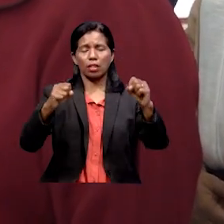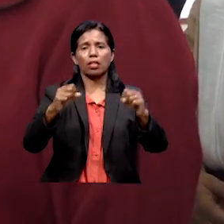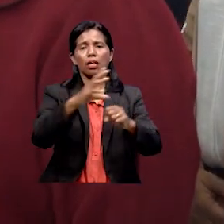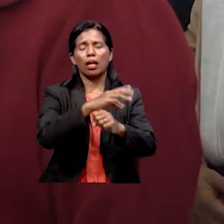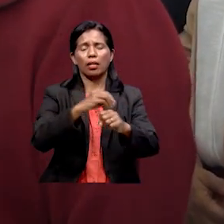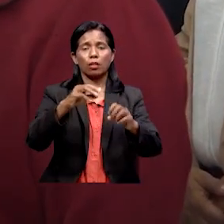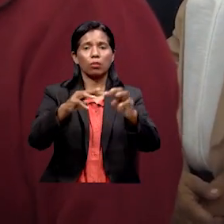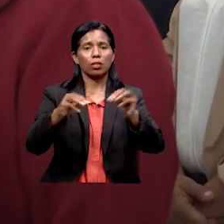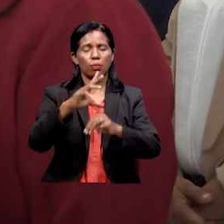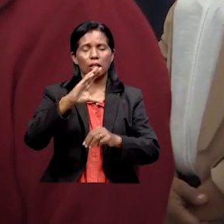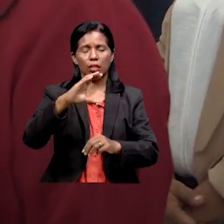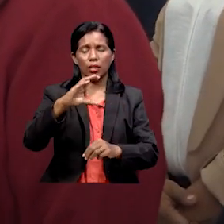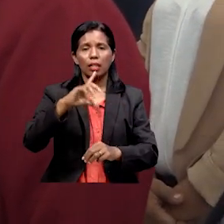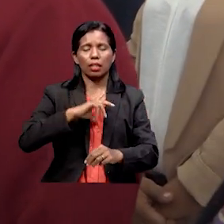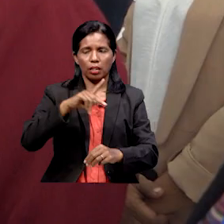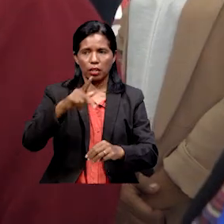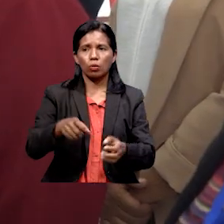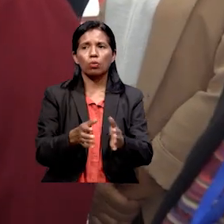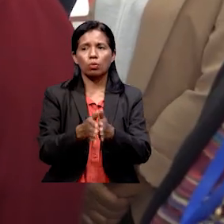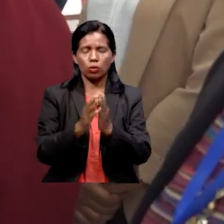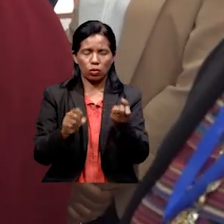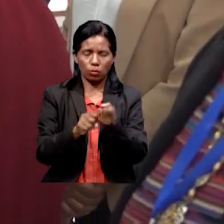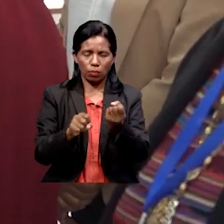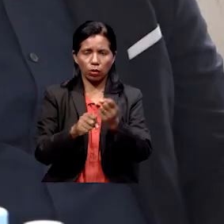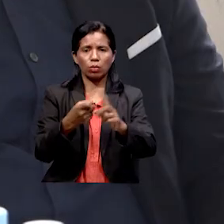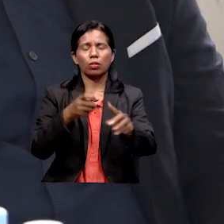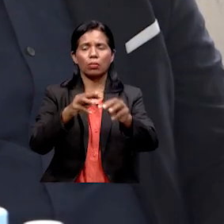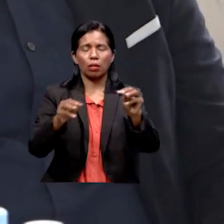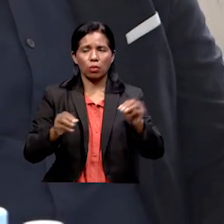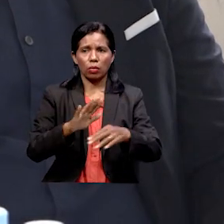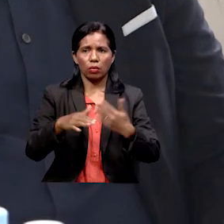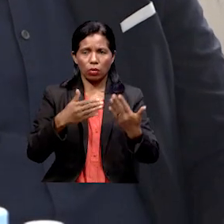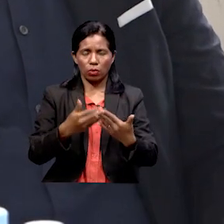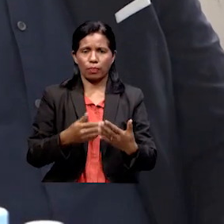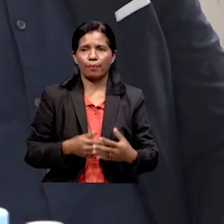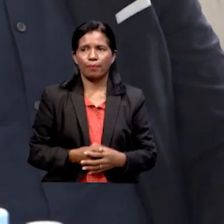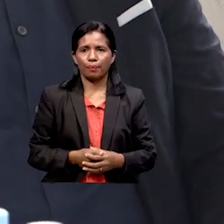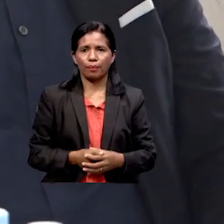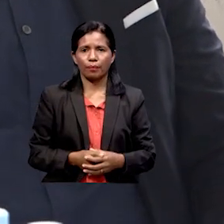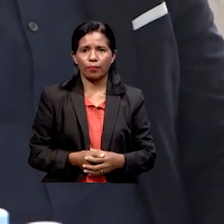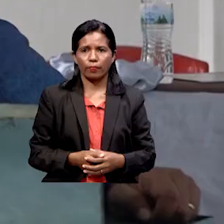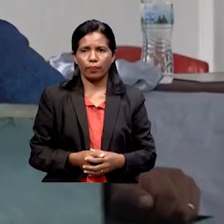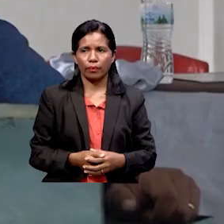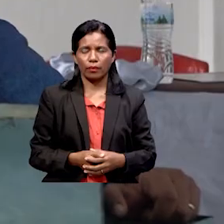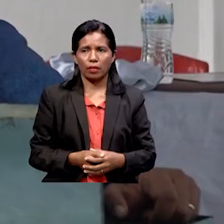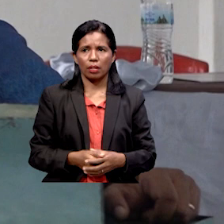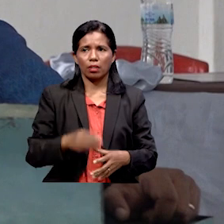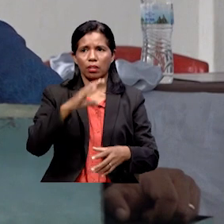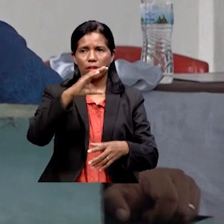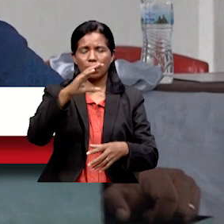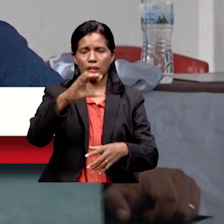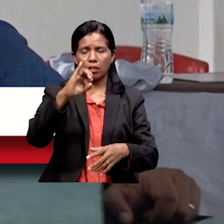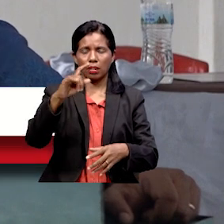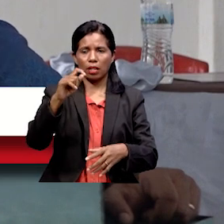seu membro roto, Nunebele lidera a Câmara Comércio Municipal, Rodiak. Mas, se se aí, né, Ita Rotunia,